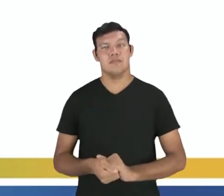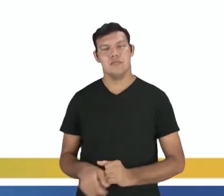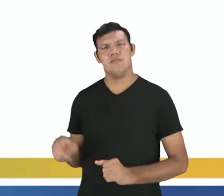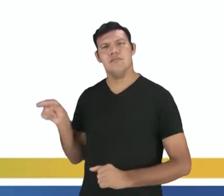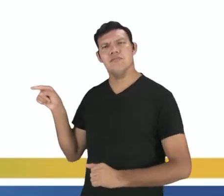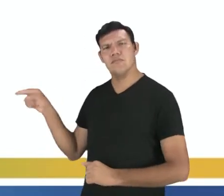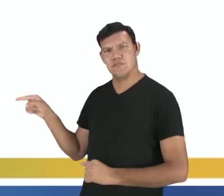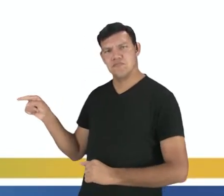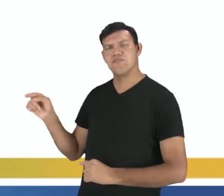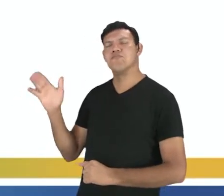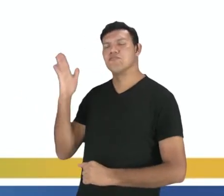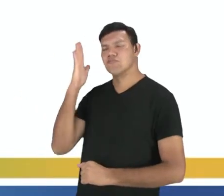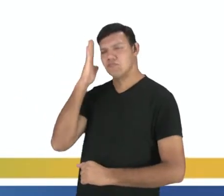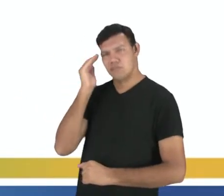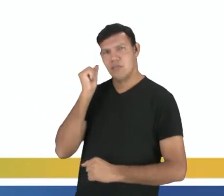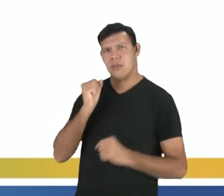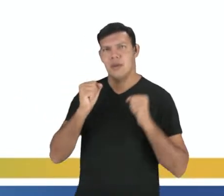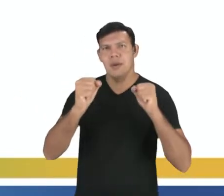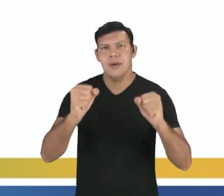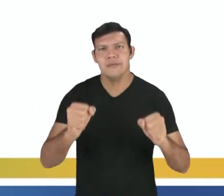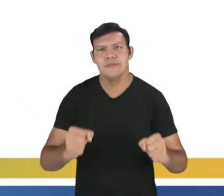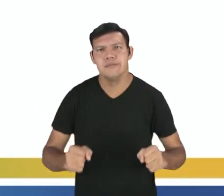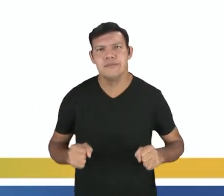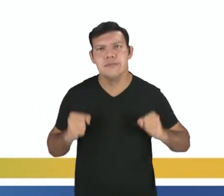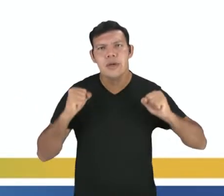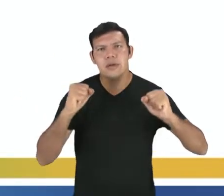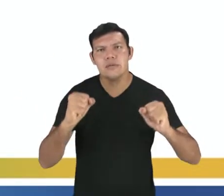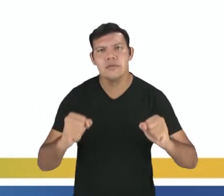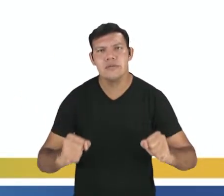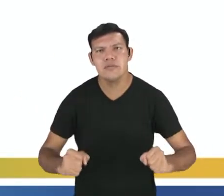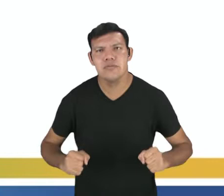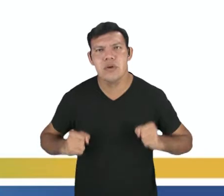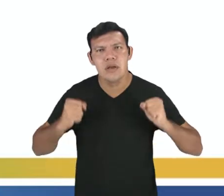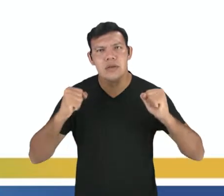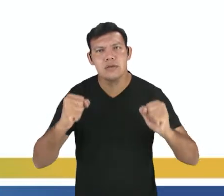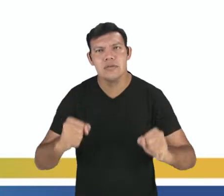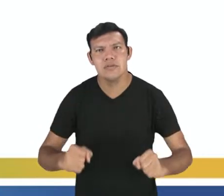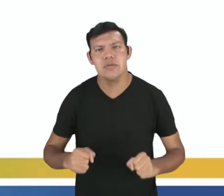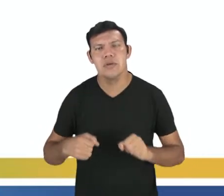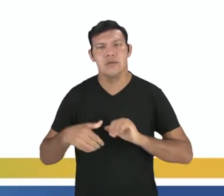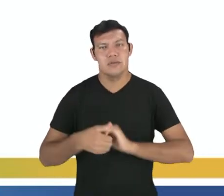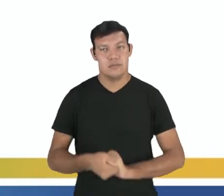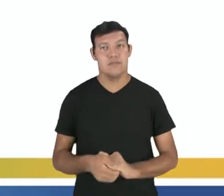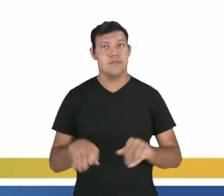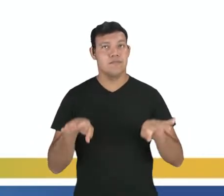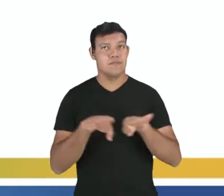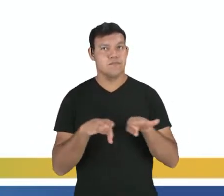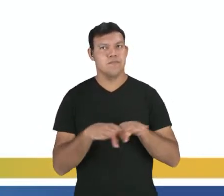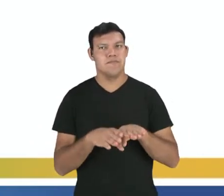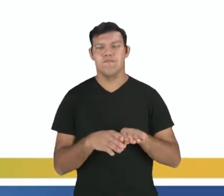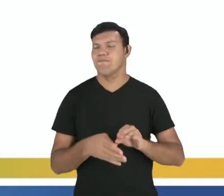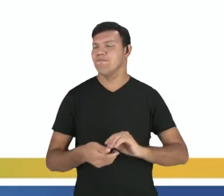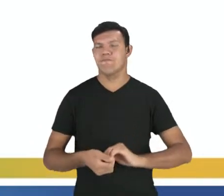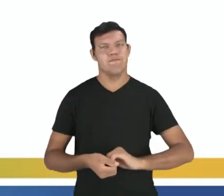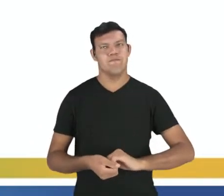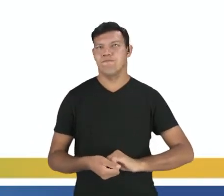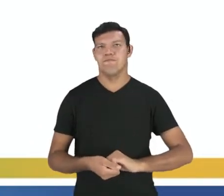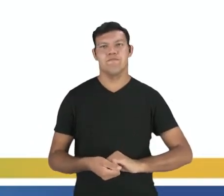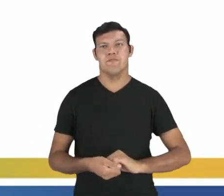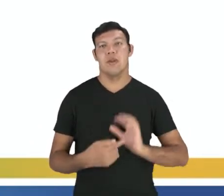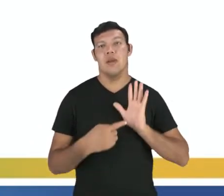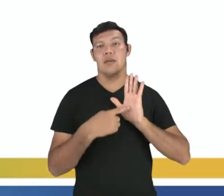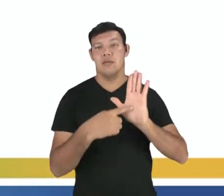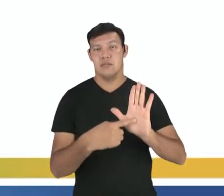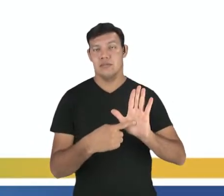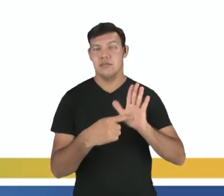Ele sabe esquiar. Can, na afirmativa. Também pode aparecer na negativa para expressar